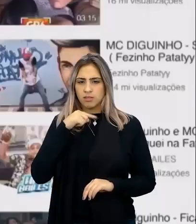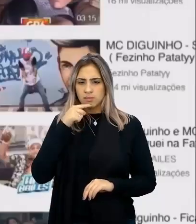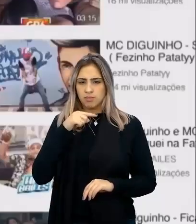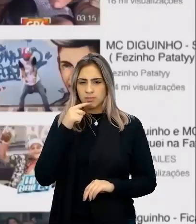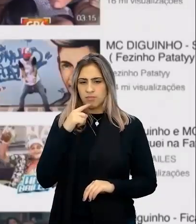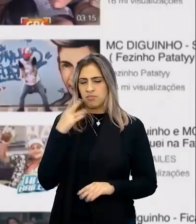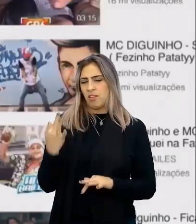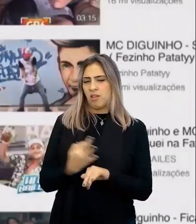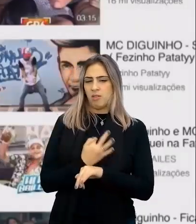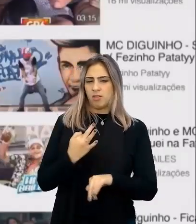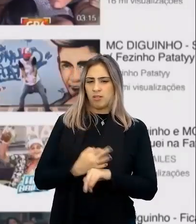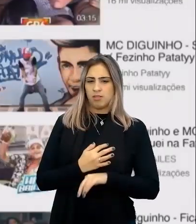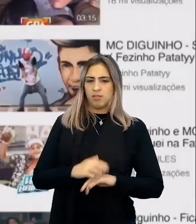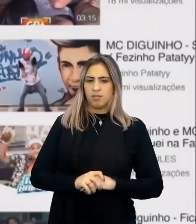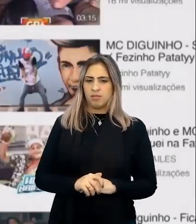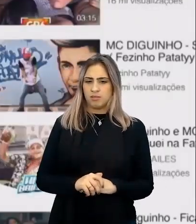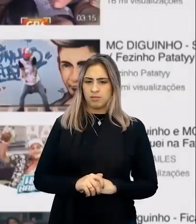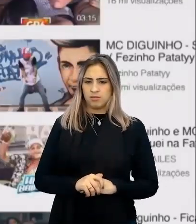leve surubinha.